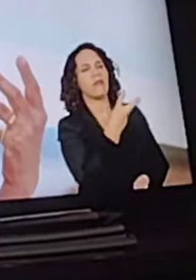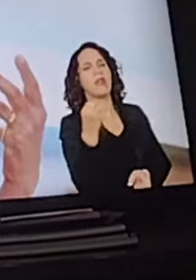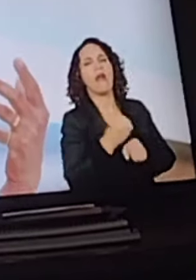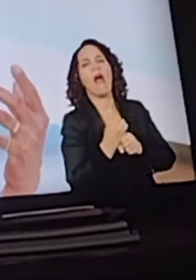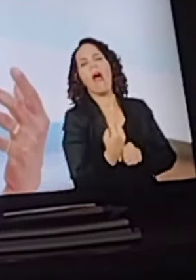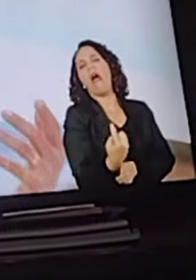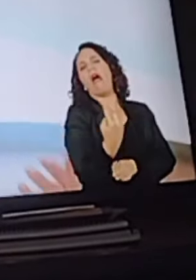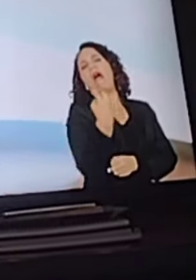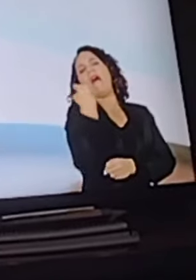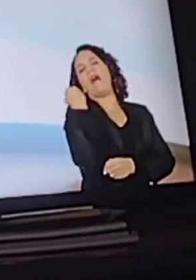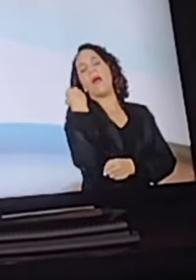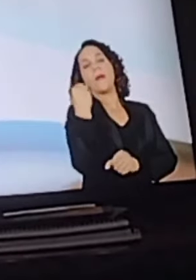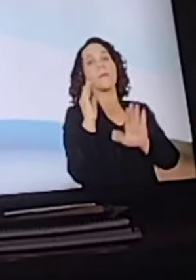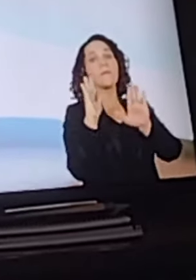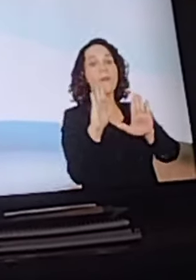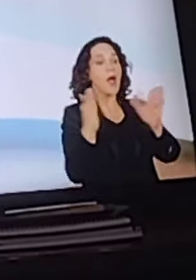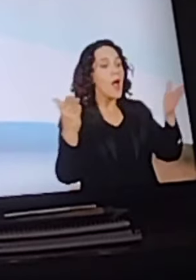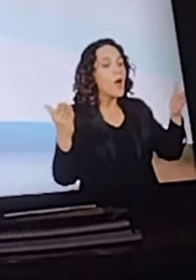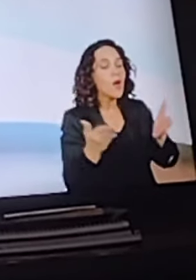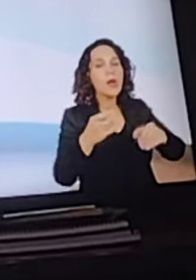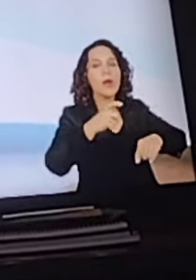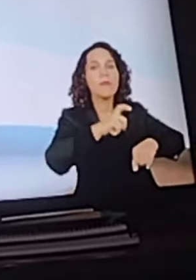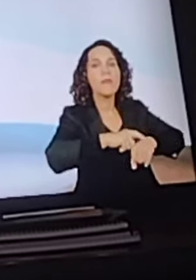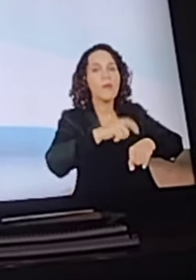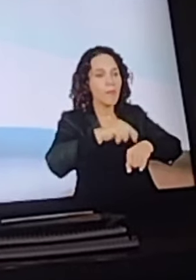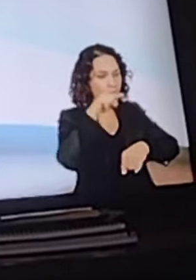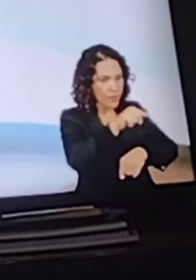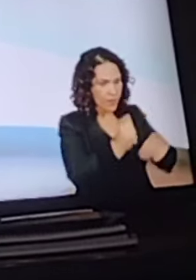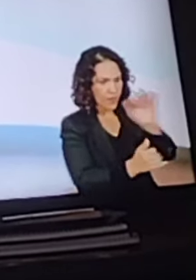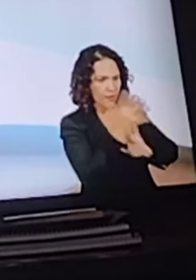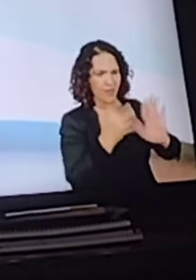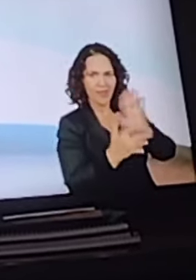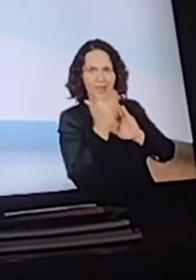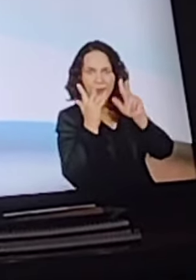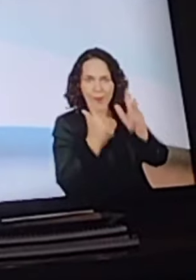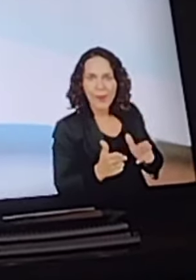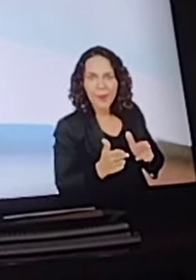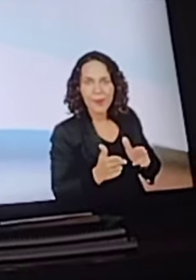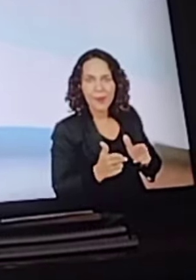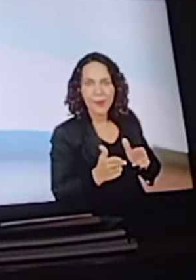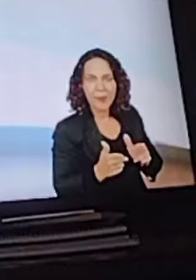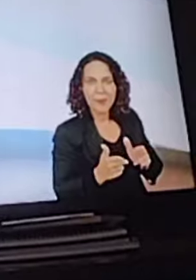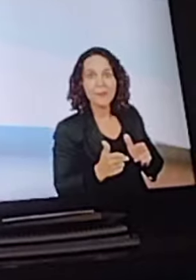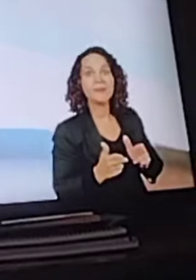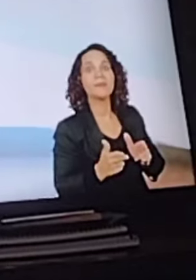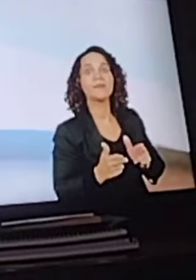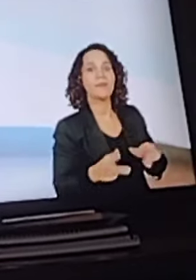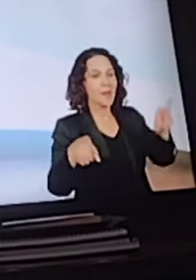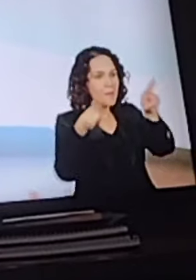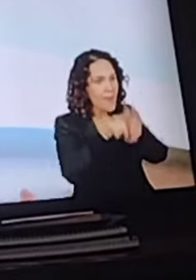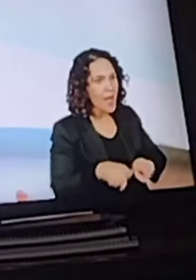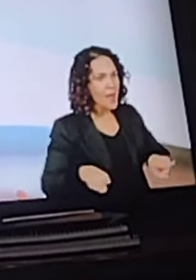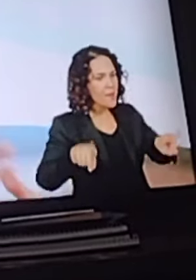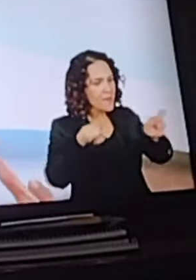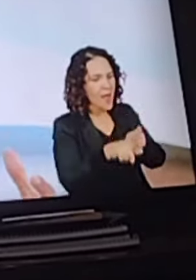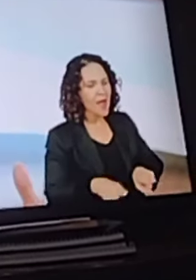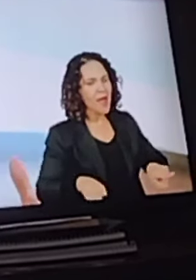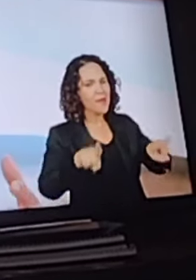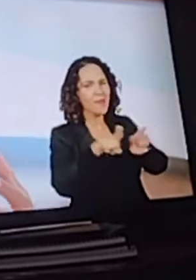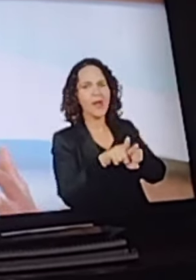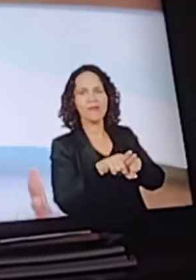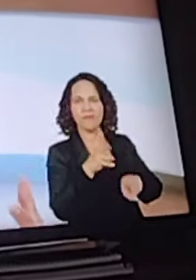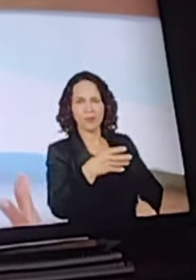anos atrás, neste preciso momento conta exatamente a mesma história e repete exatamente a mesma narrativa. Eu